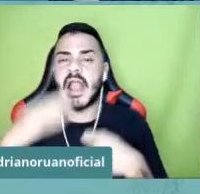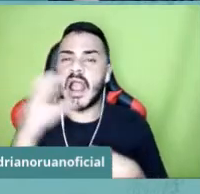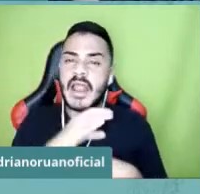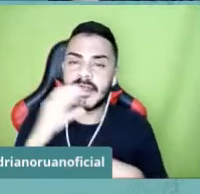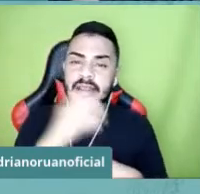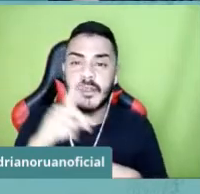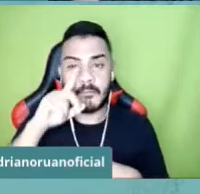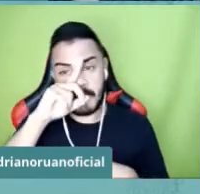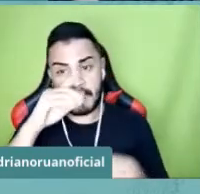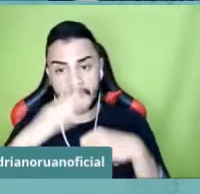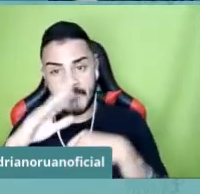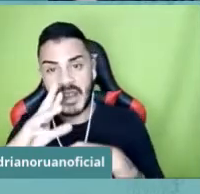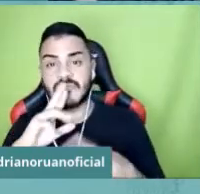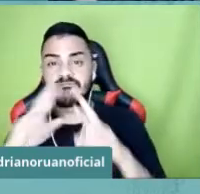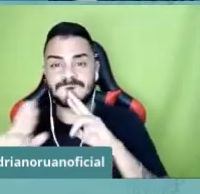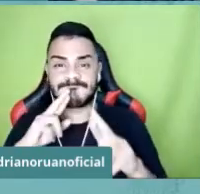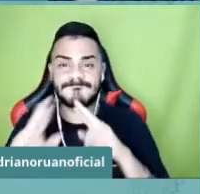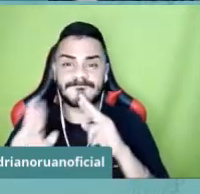efeitos colaterais.